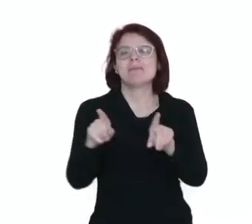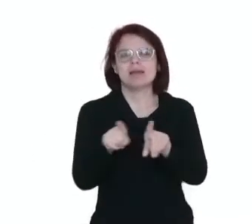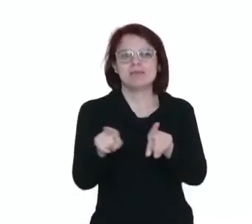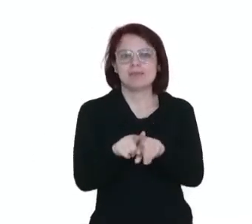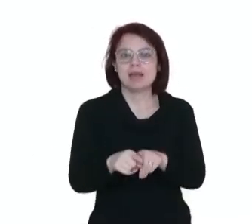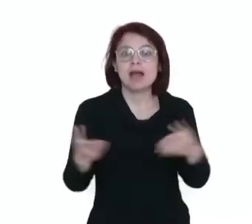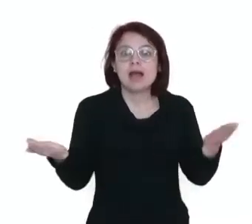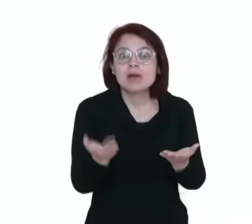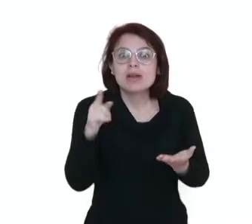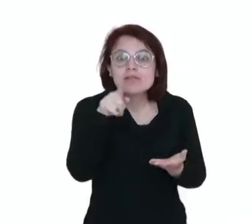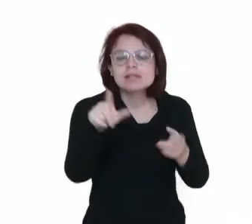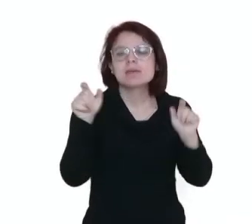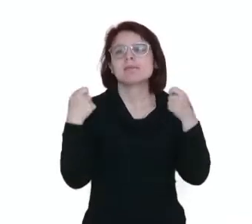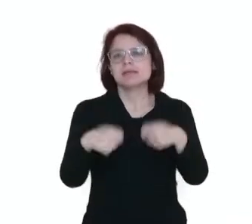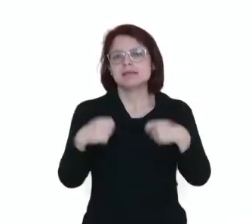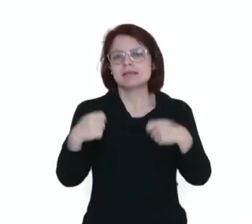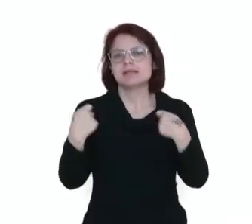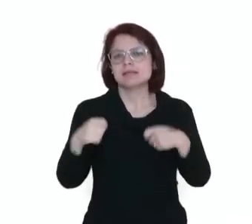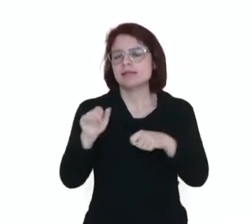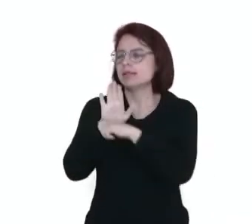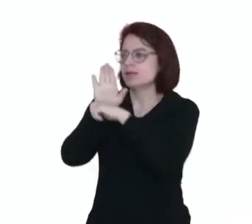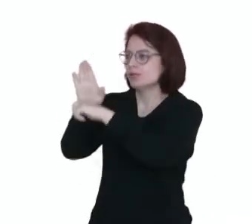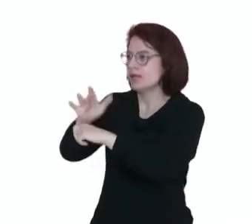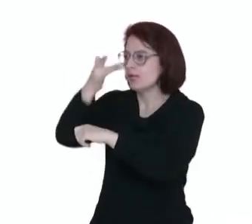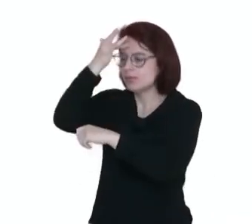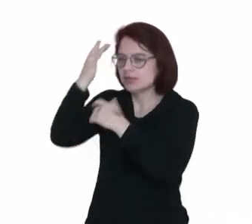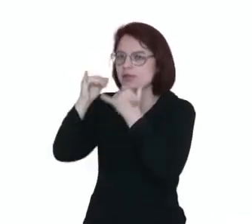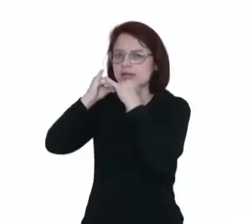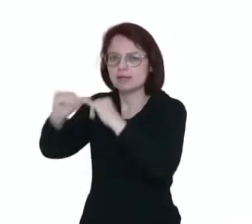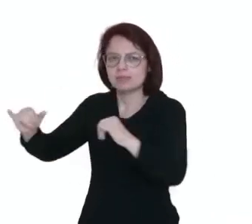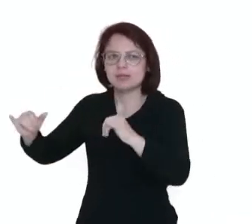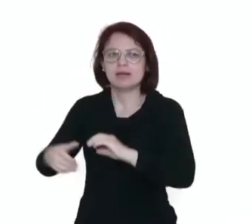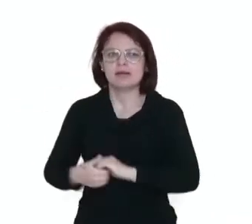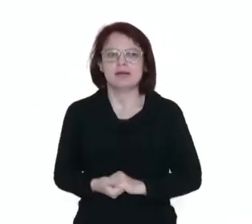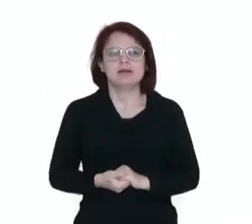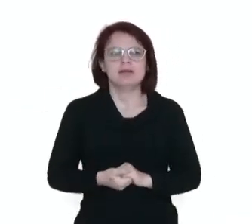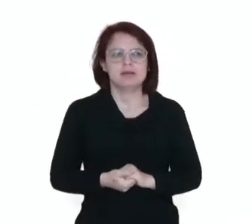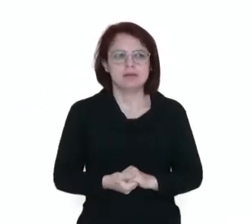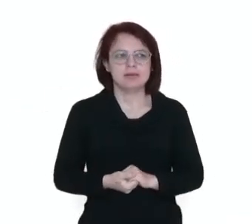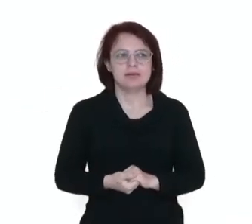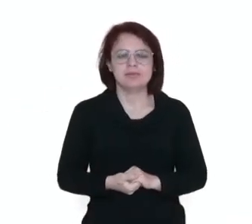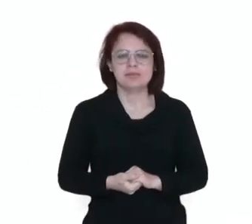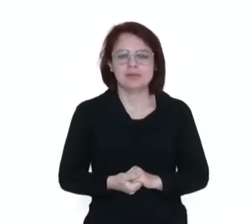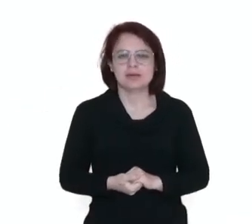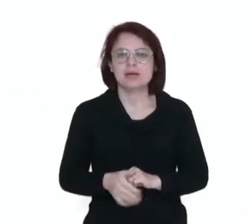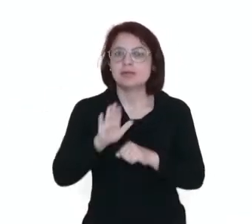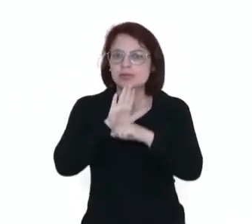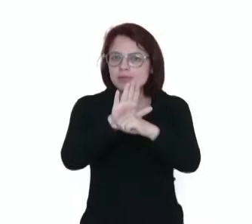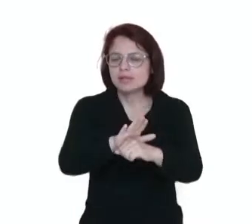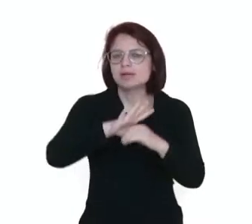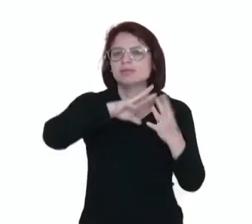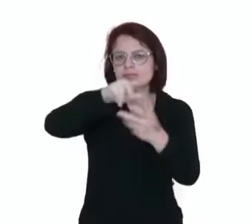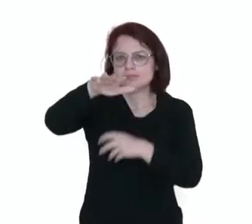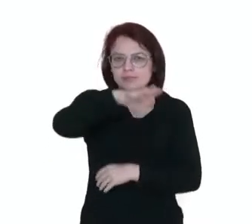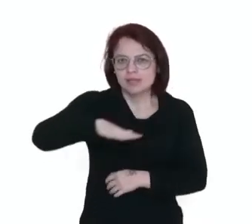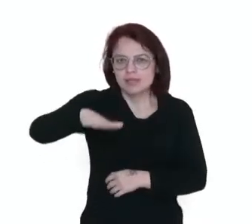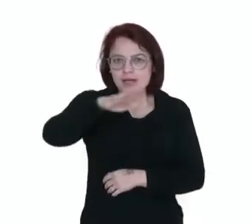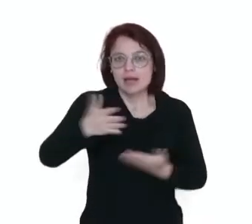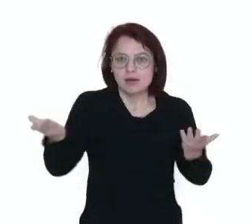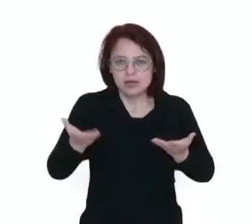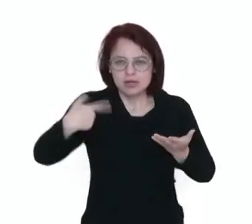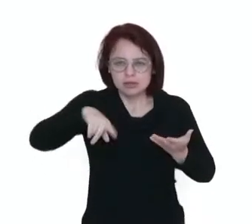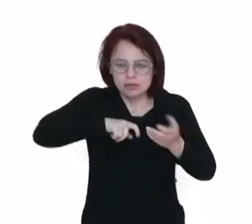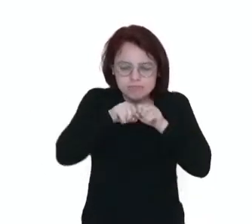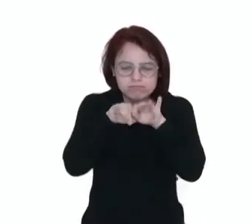sua vez de agir e orientar as pessoas sobre os benefícios do uso da bicicleta para o meio ambiente. Que tal espalharmos essa ideia